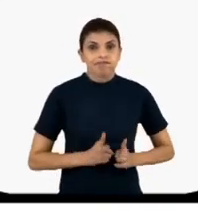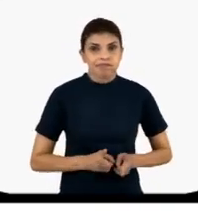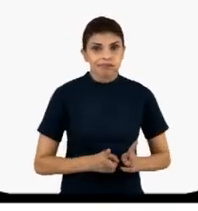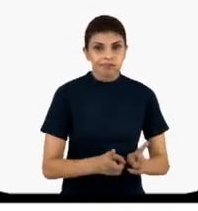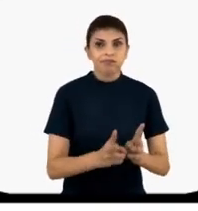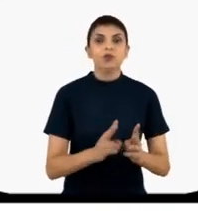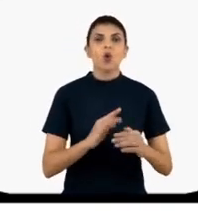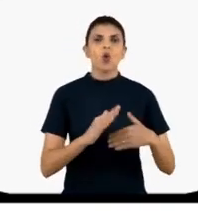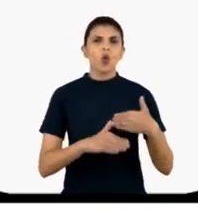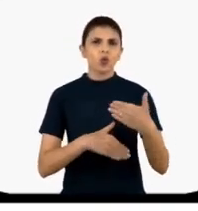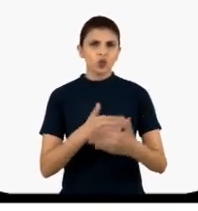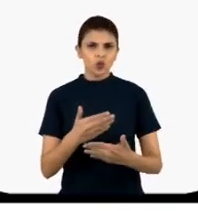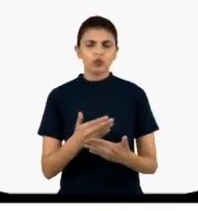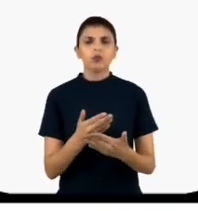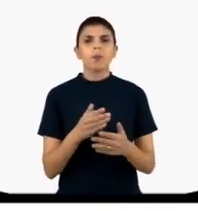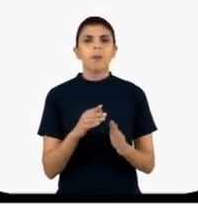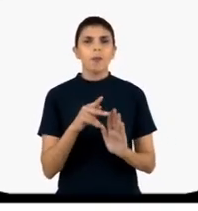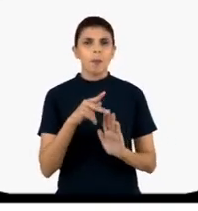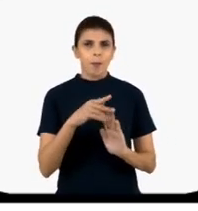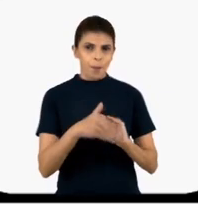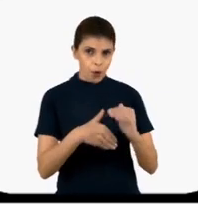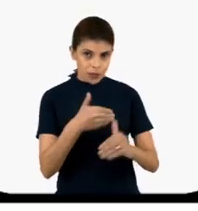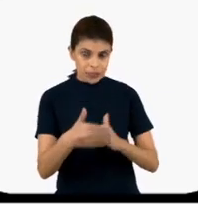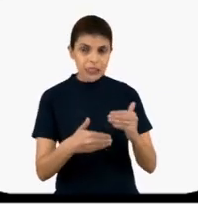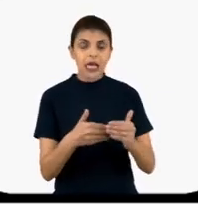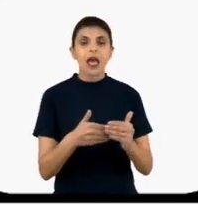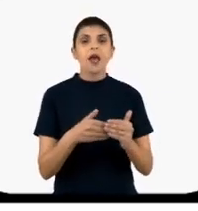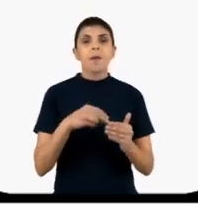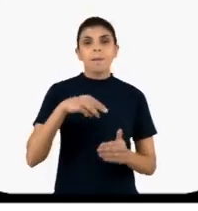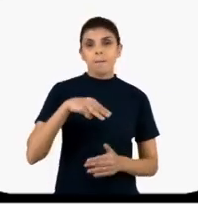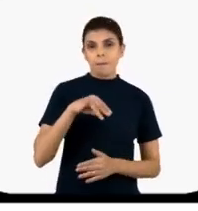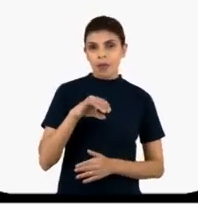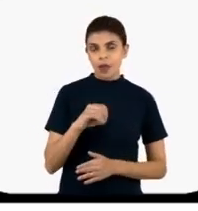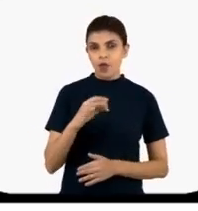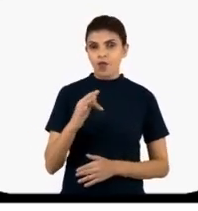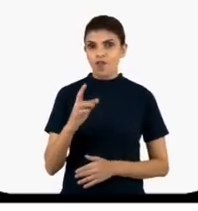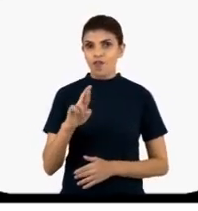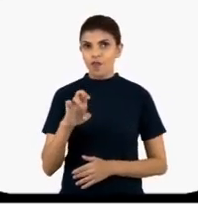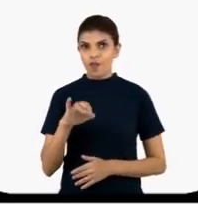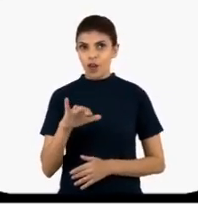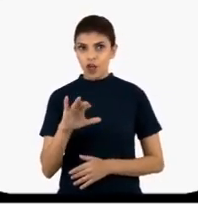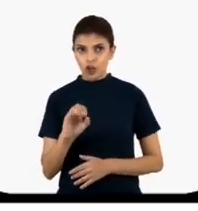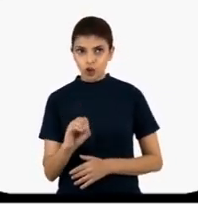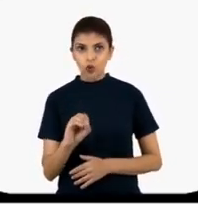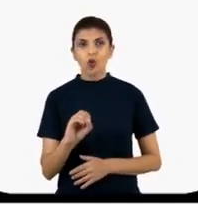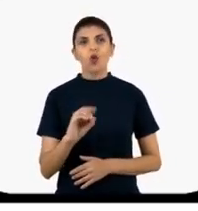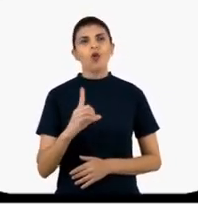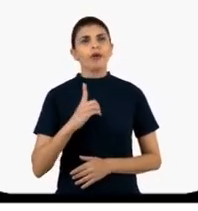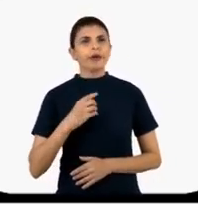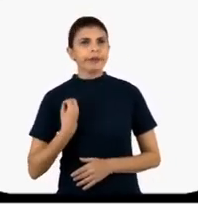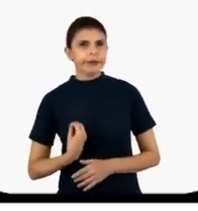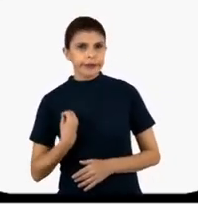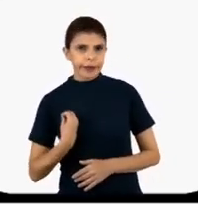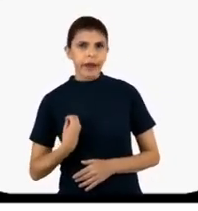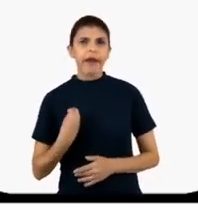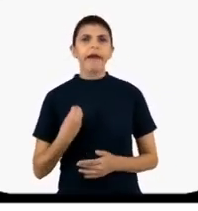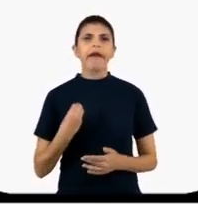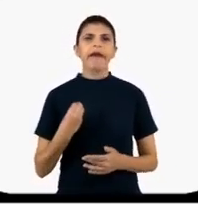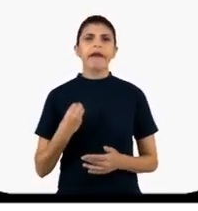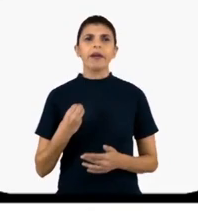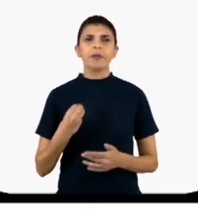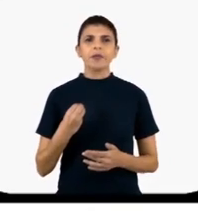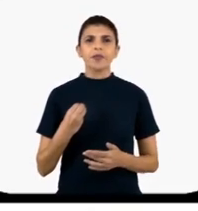que continuamente estou alimentando o meu processo com meio fresco, com